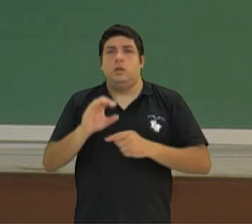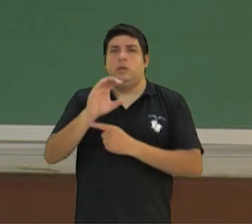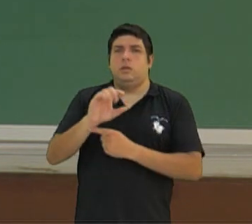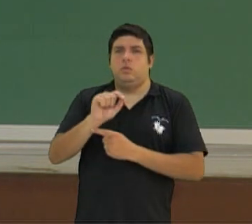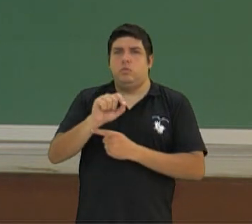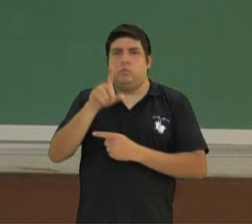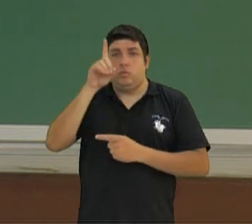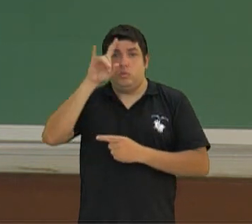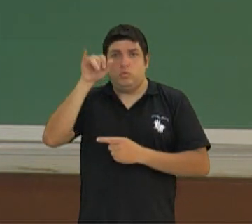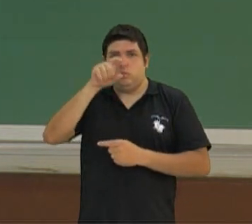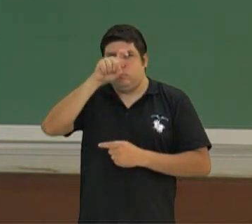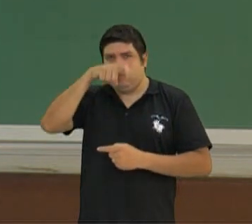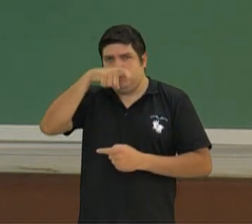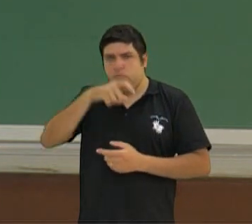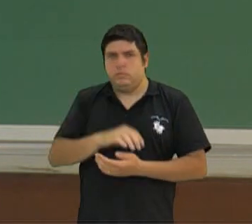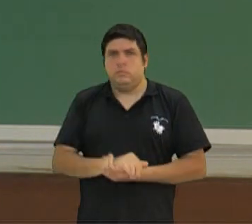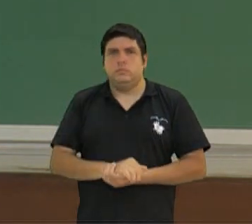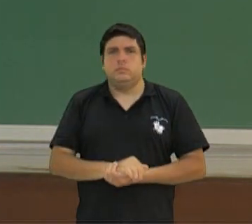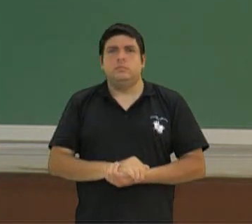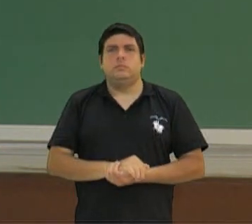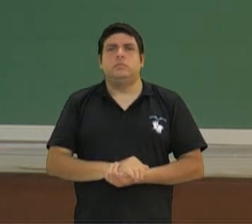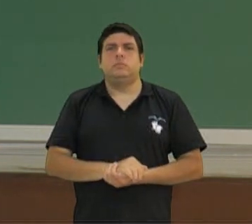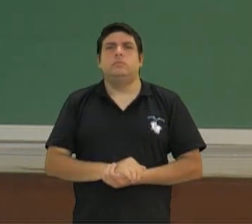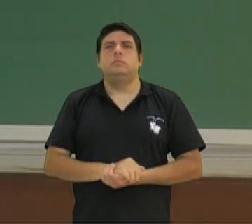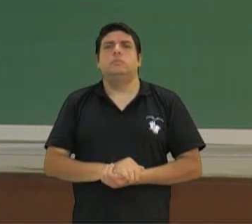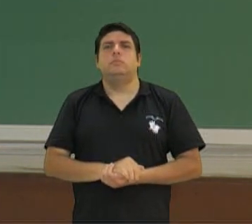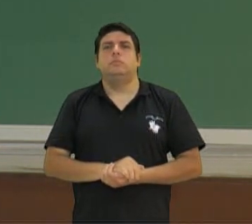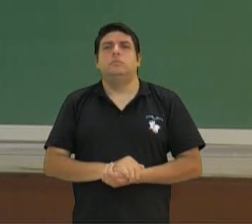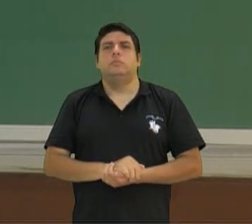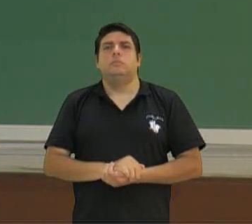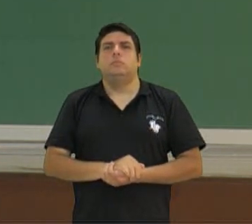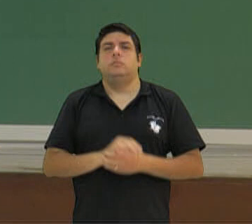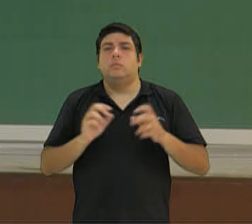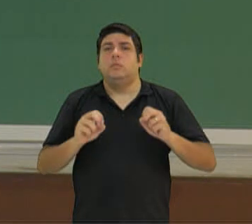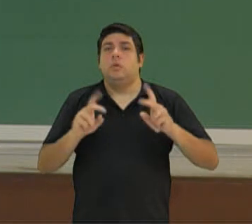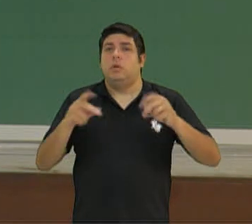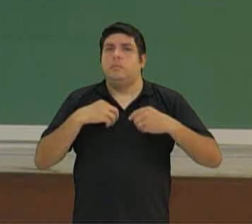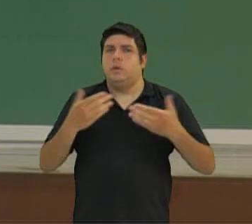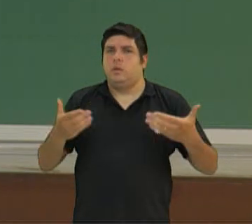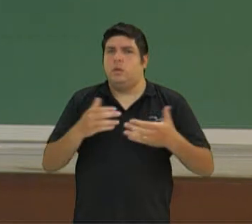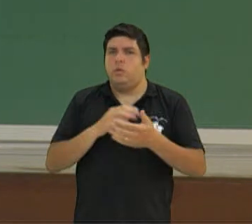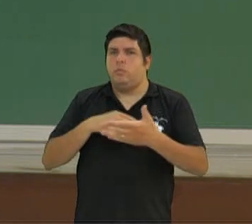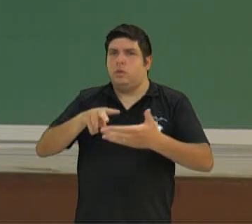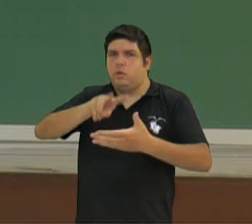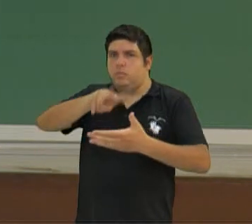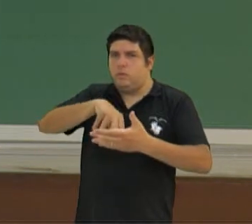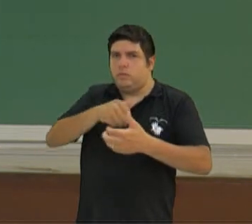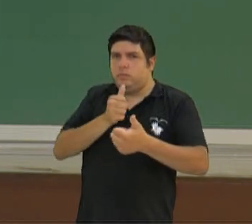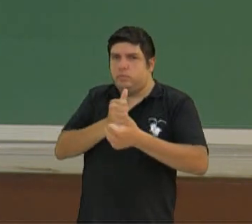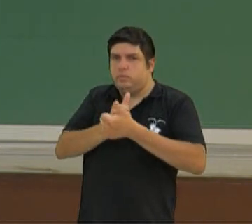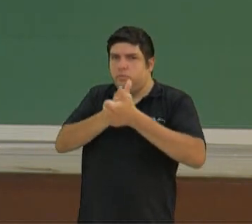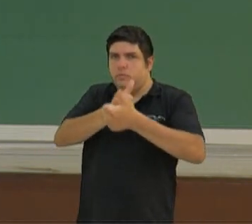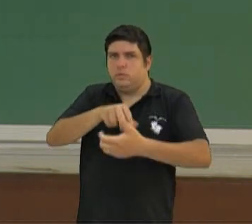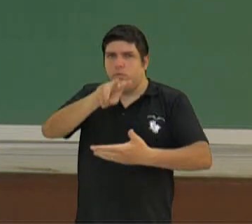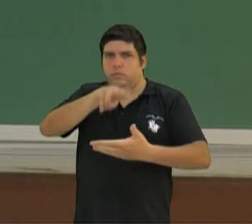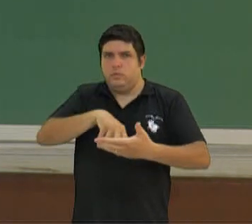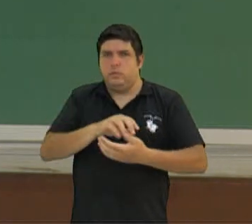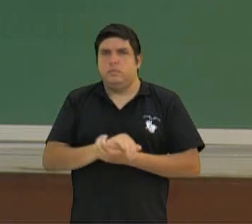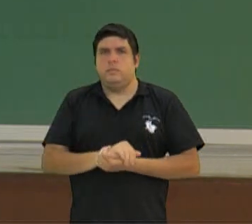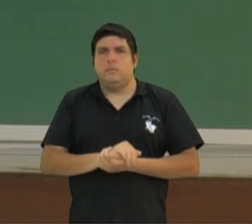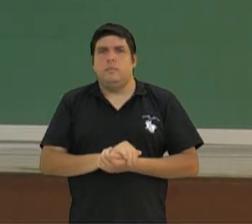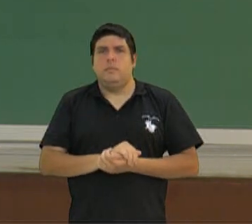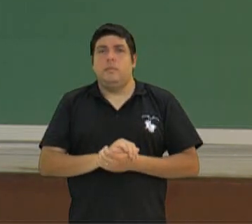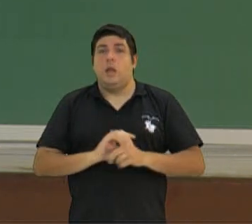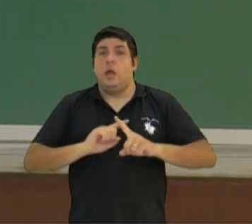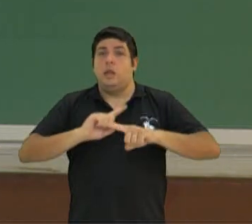Halloween, ok? Beleza. Vamos para o nosso reading aqui? Acompanhem comigo a leitura. Só no final da